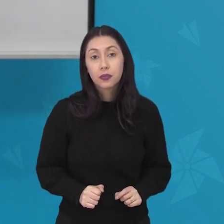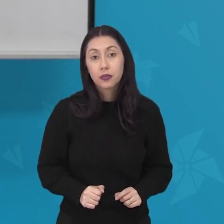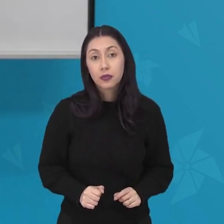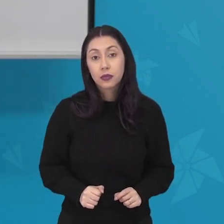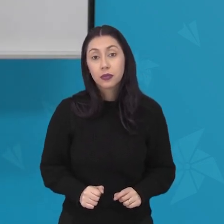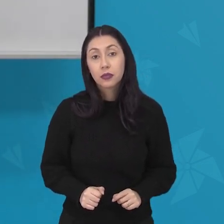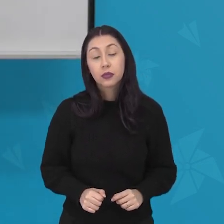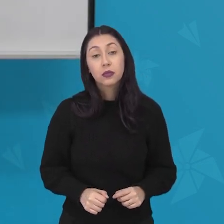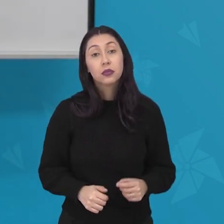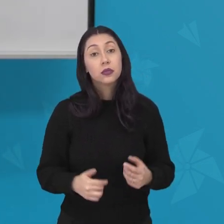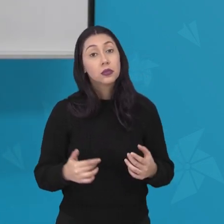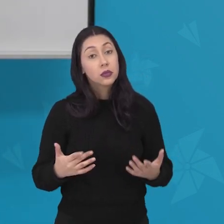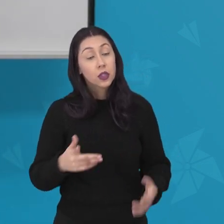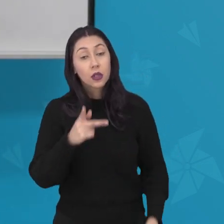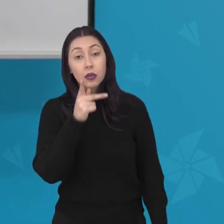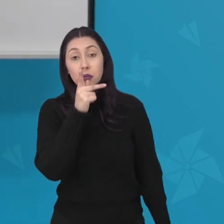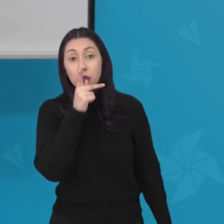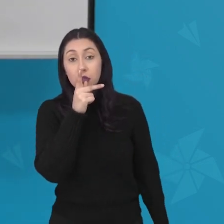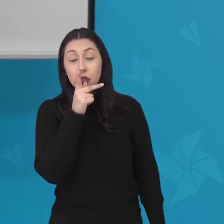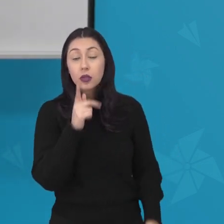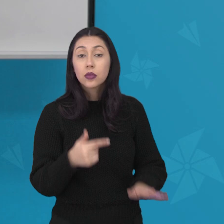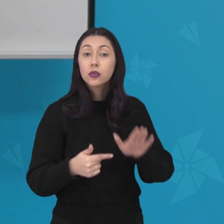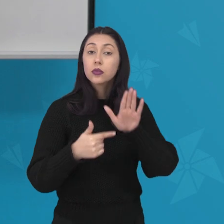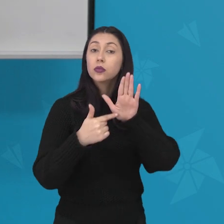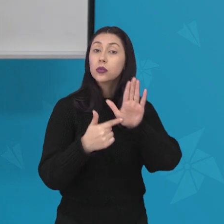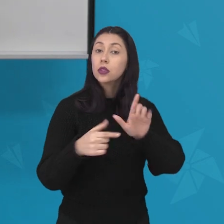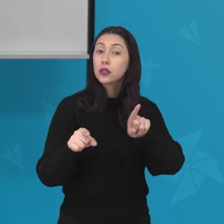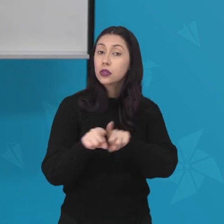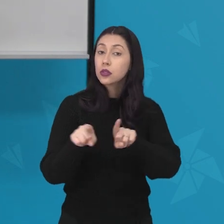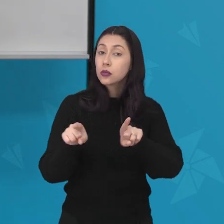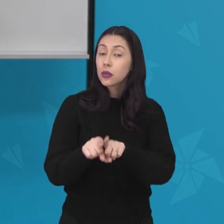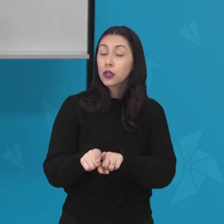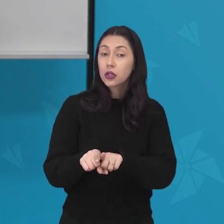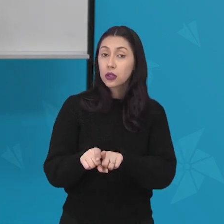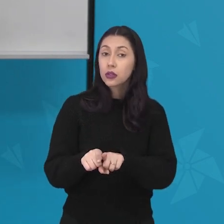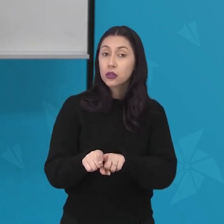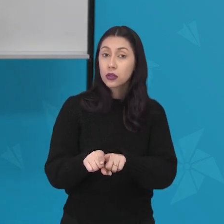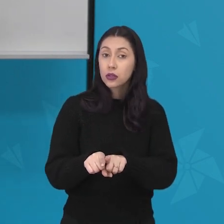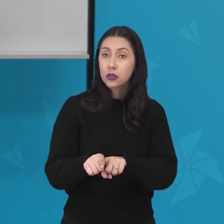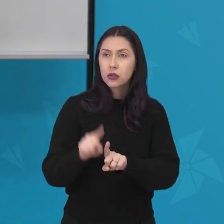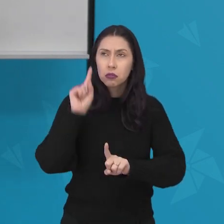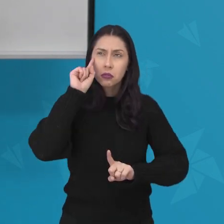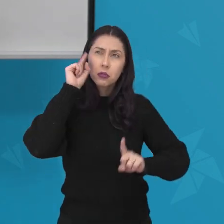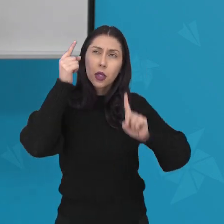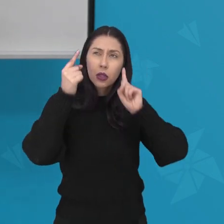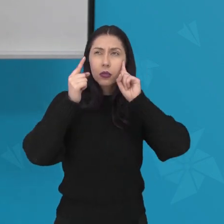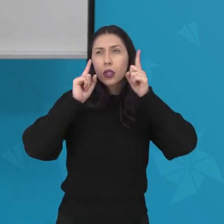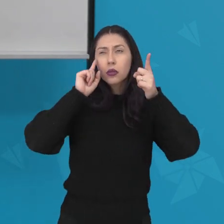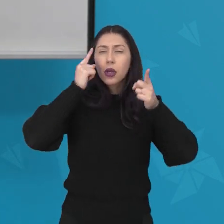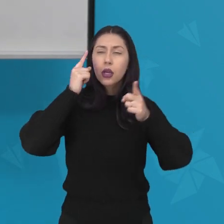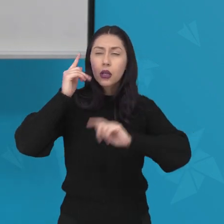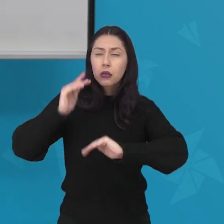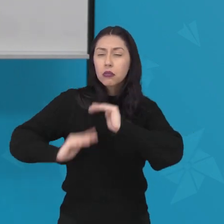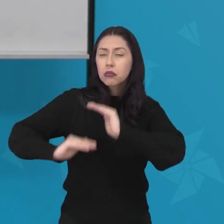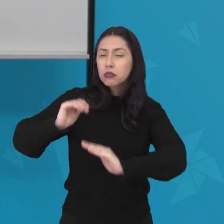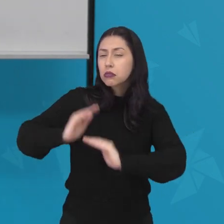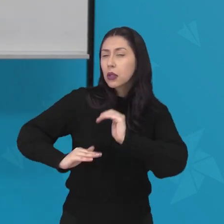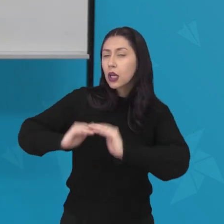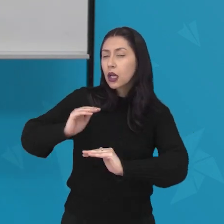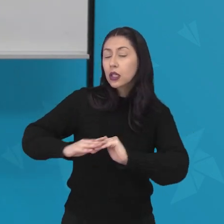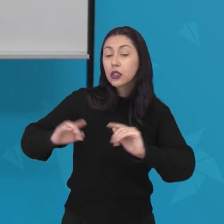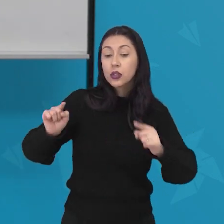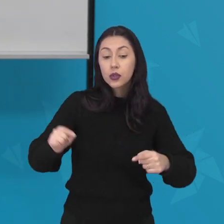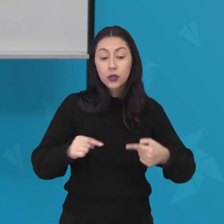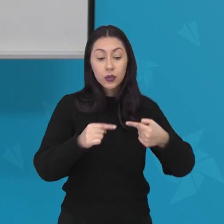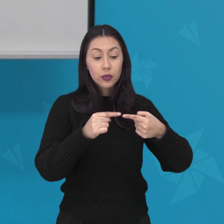Além desses saberes, Platão ele também fala que existe um conjunto de ideias e de procedimentos que tem muito a ver